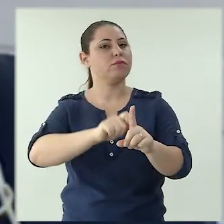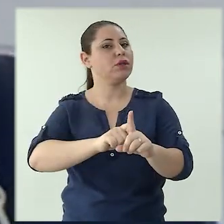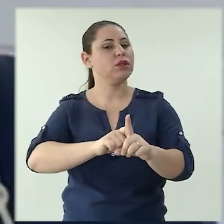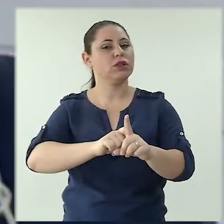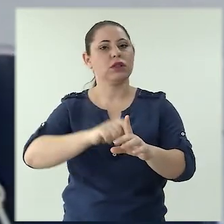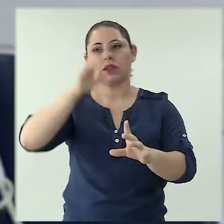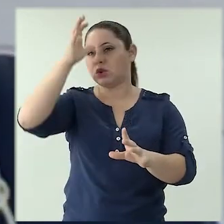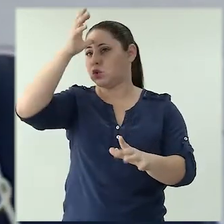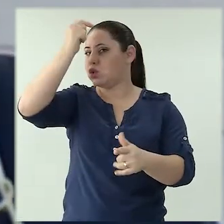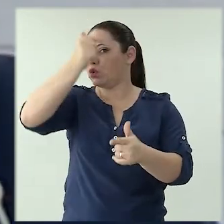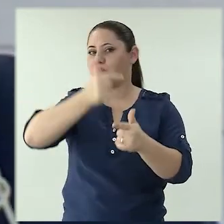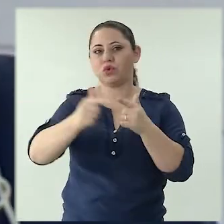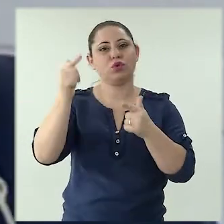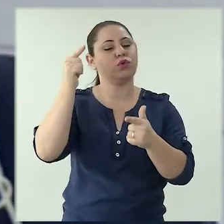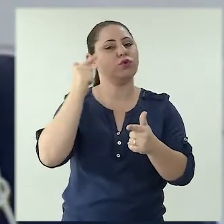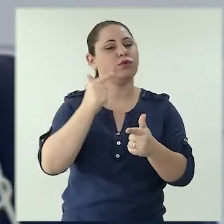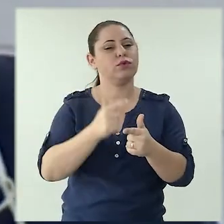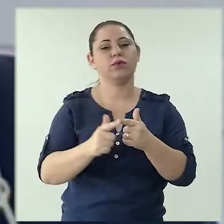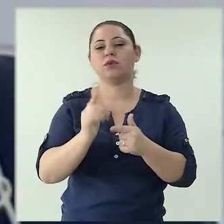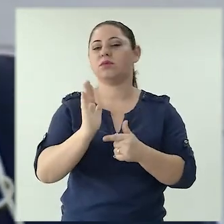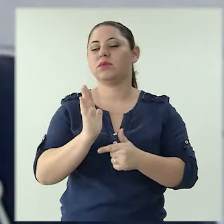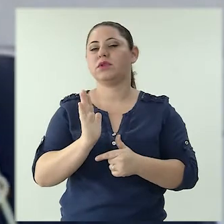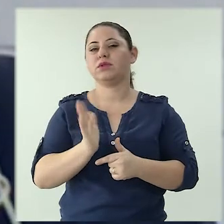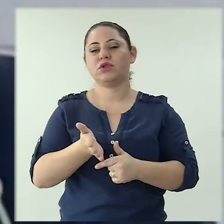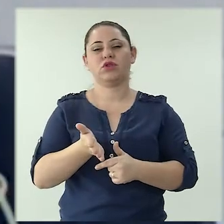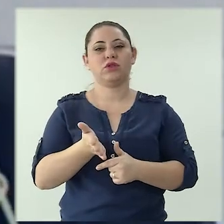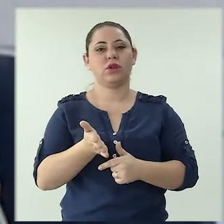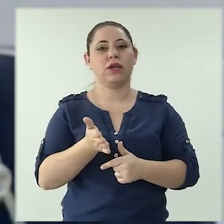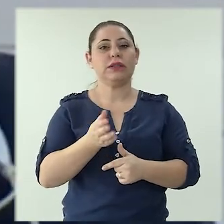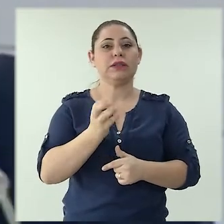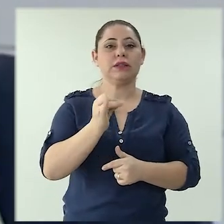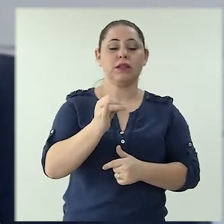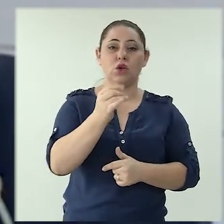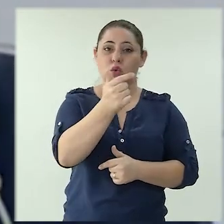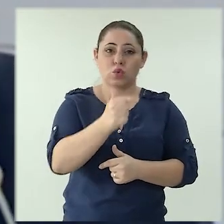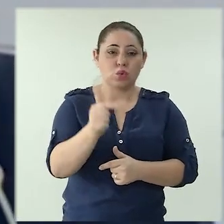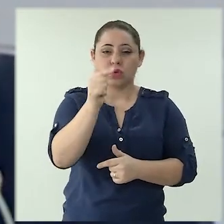gente consegue finalizar esse uso capião extrajudicial, caso não tenha nenhum